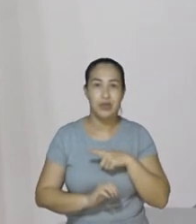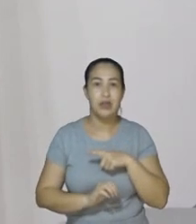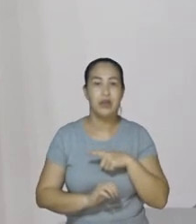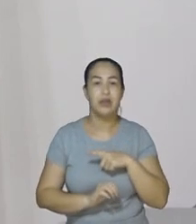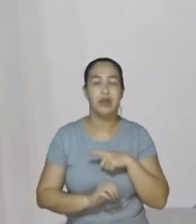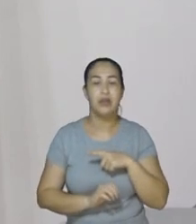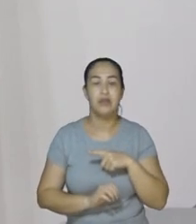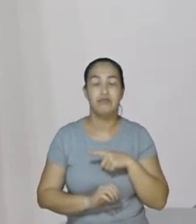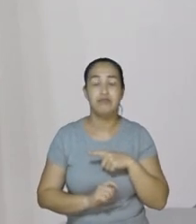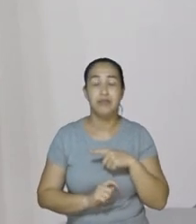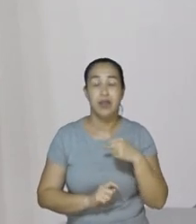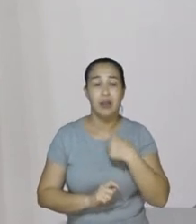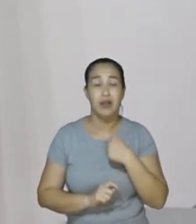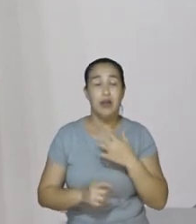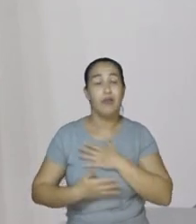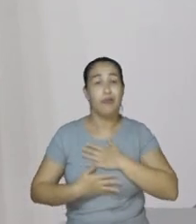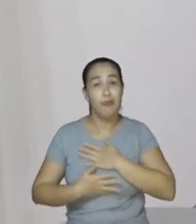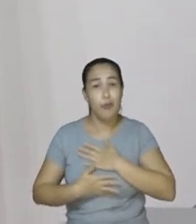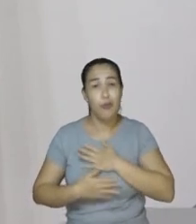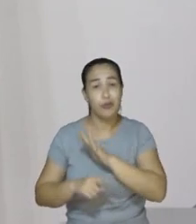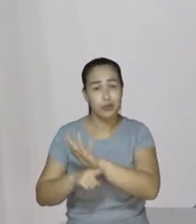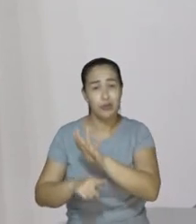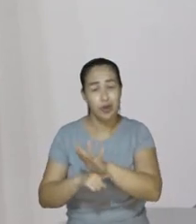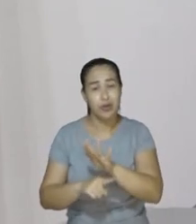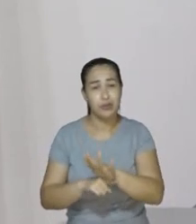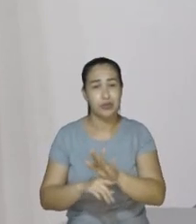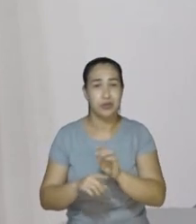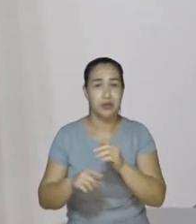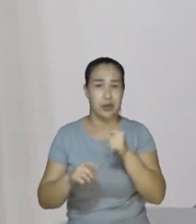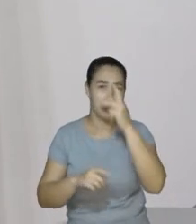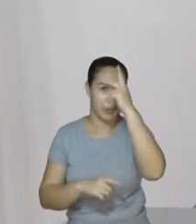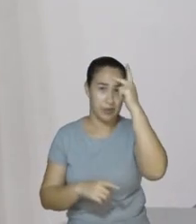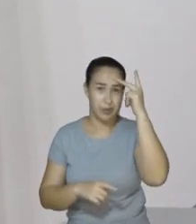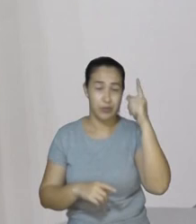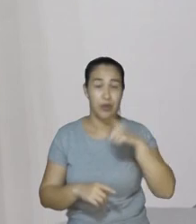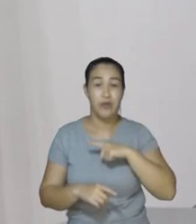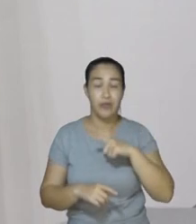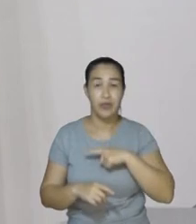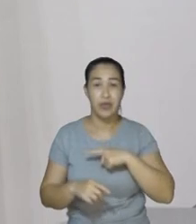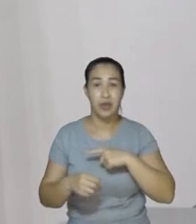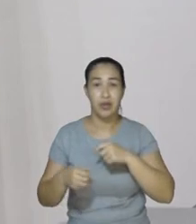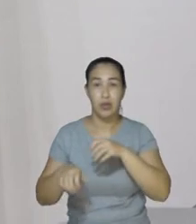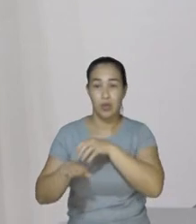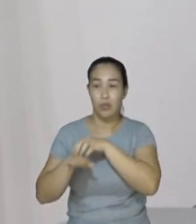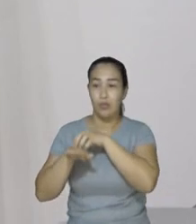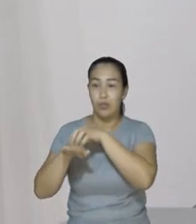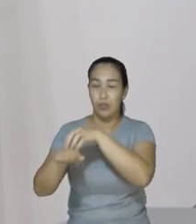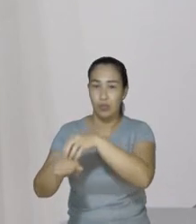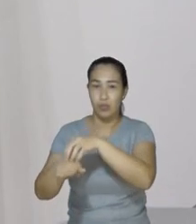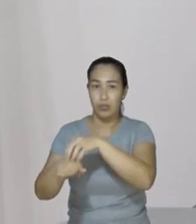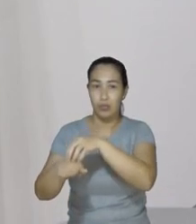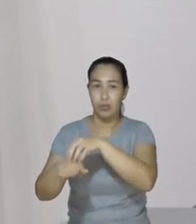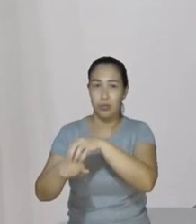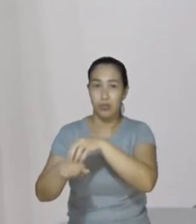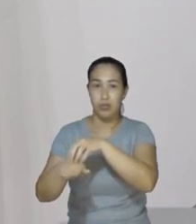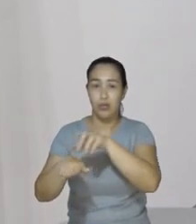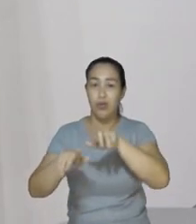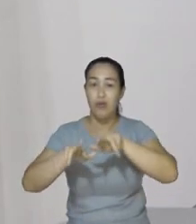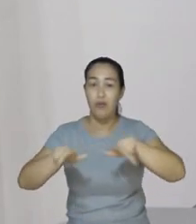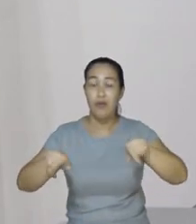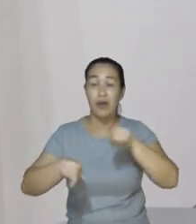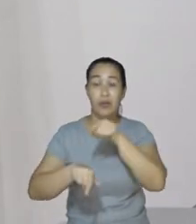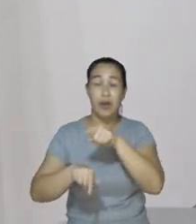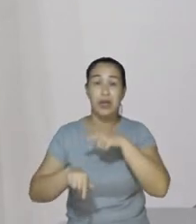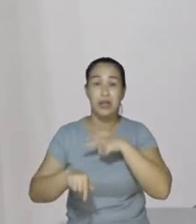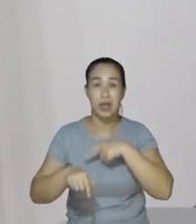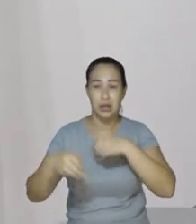agora há pouco, conversando com o presidente, que eu tenho uma unidade móvel com um ônibus adaptado, com gabinete odontológico, consultório médico e jurídico. Vai para os bairros, vai para o